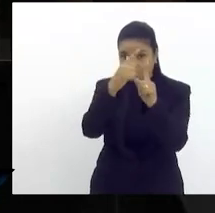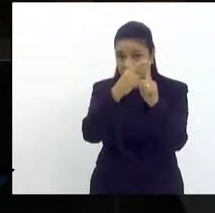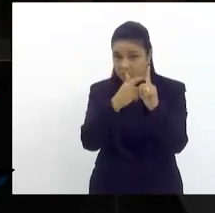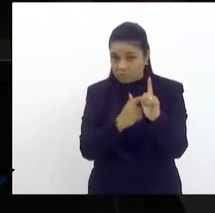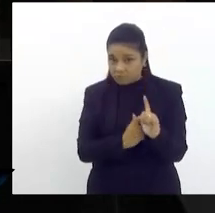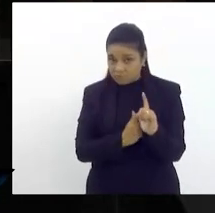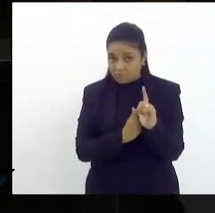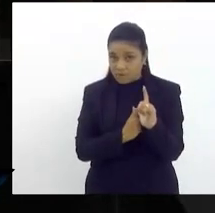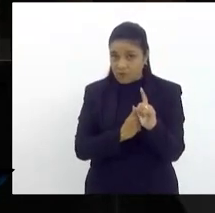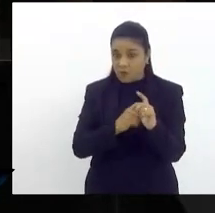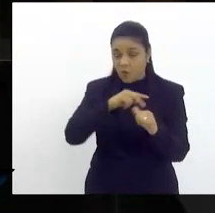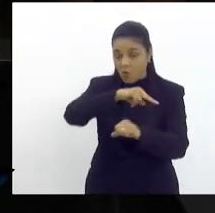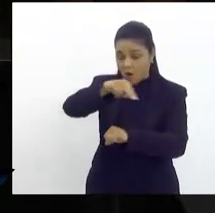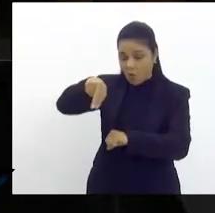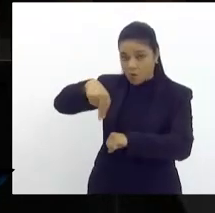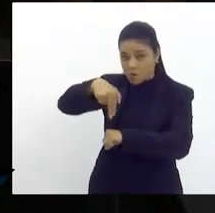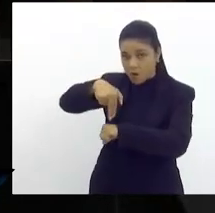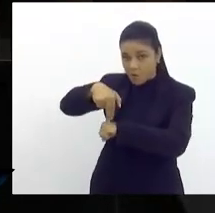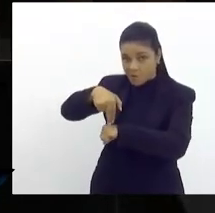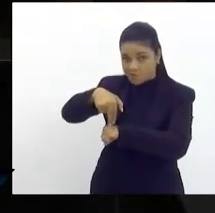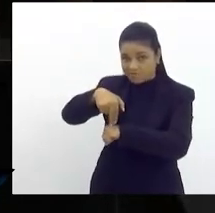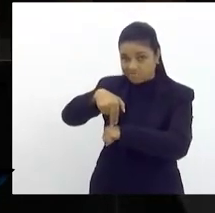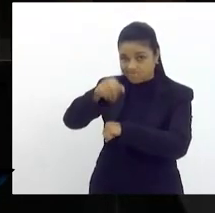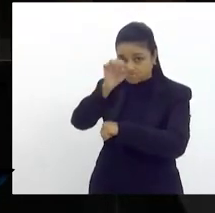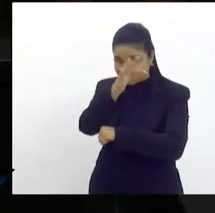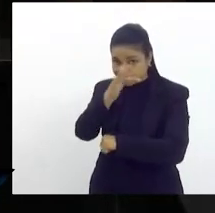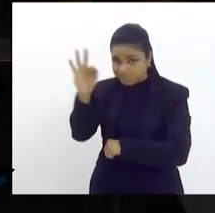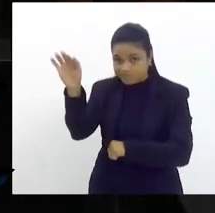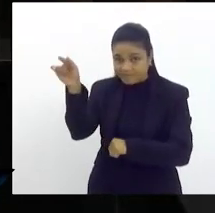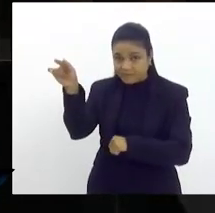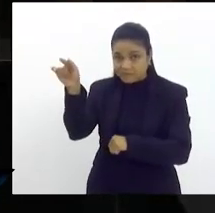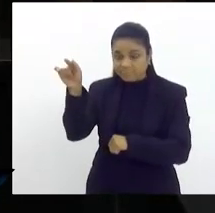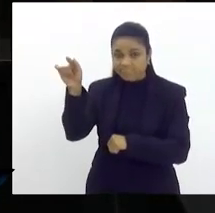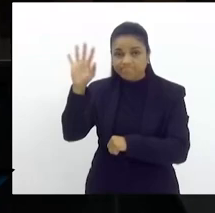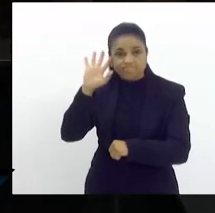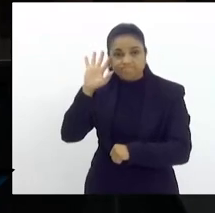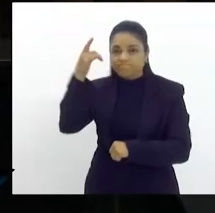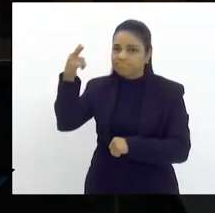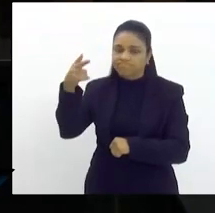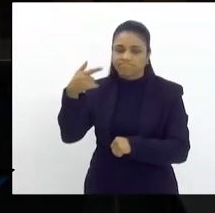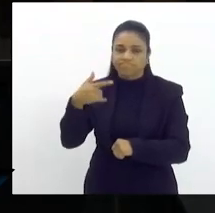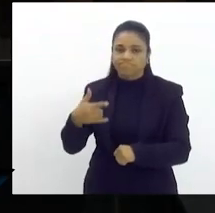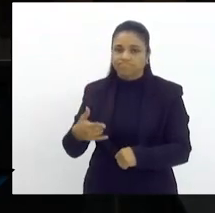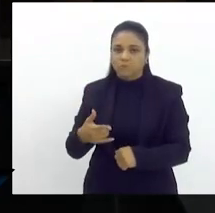estados tem com a união definir o que eles não suportam